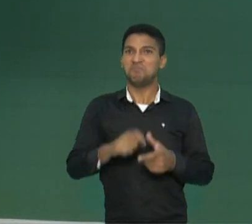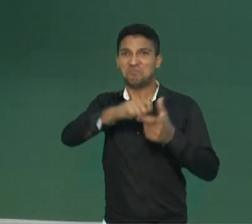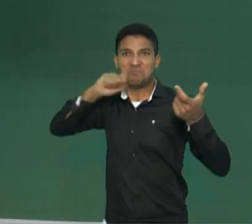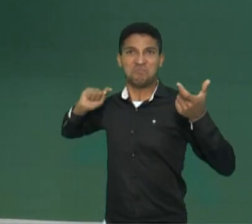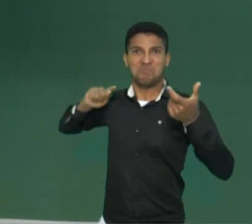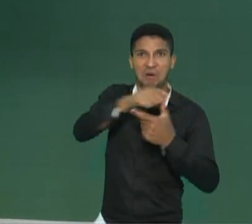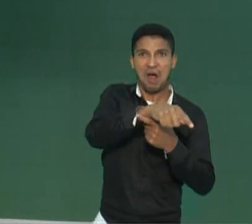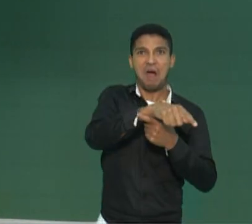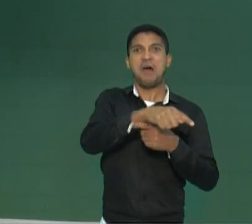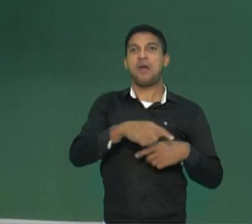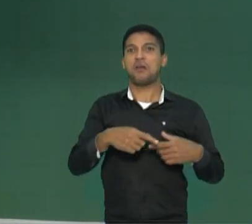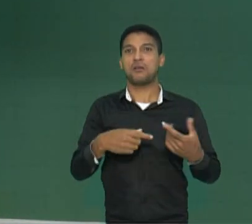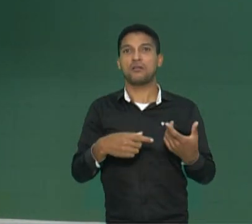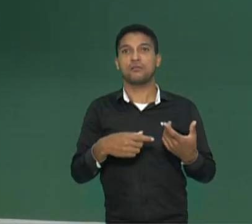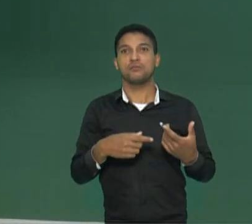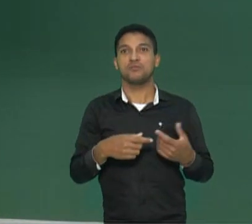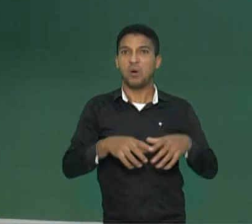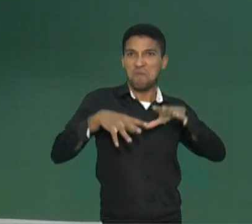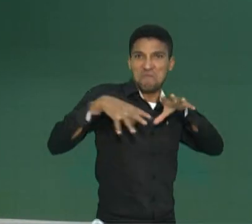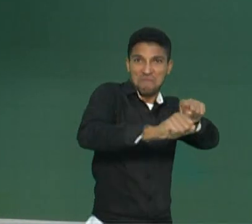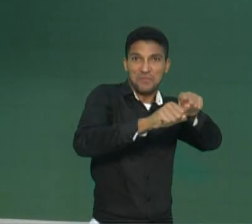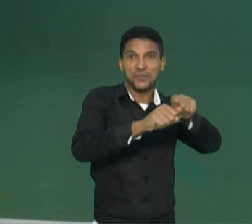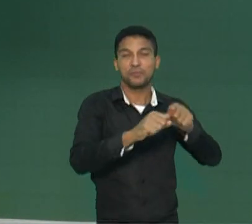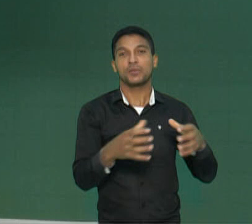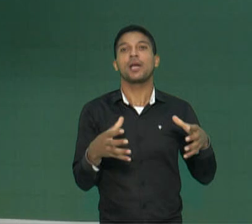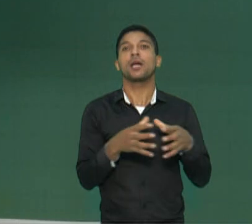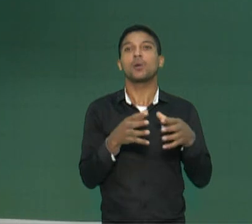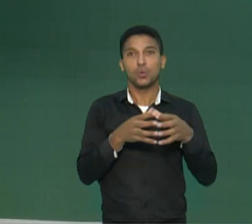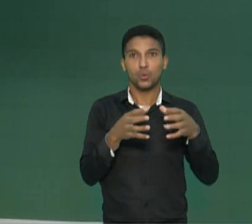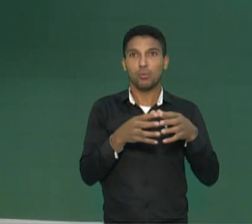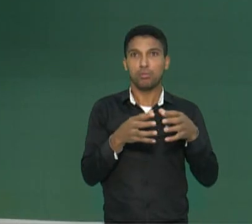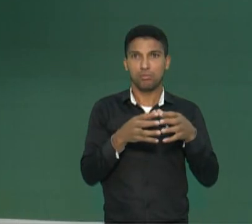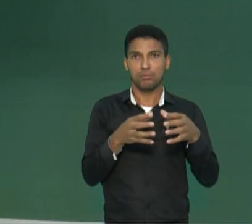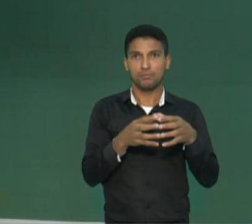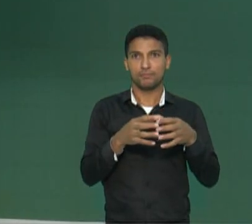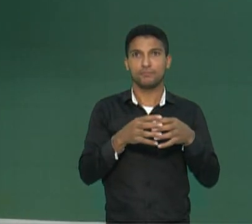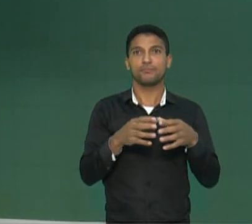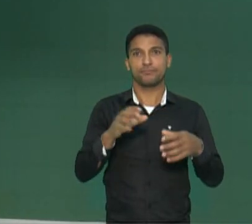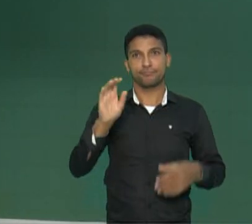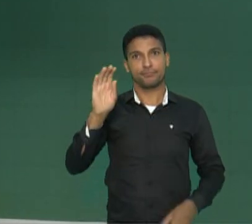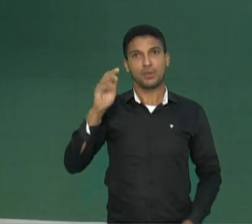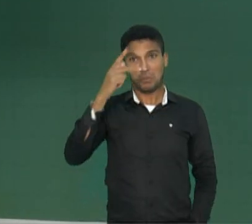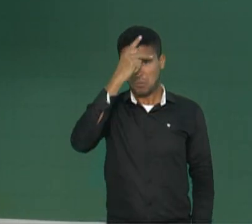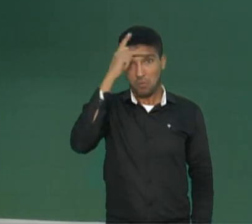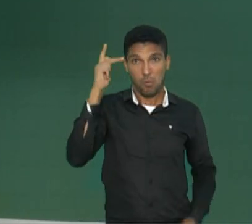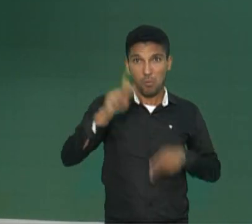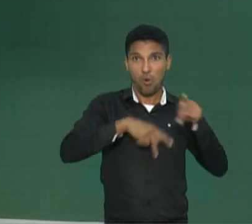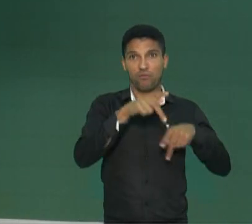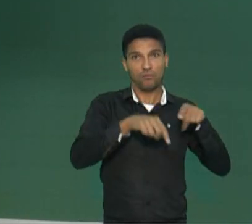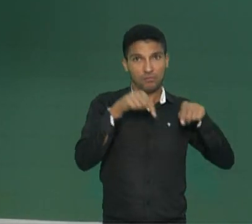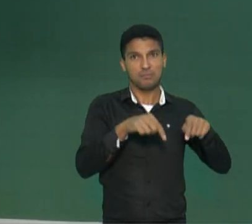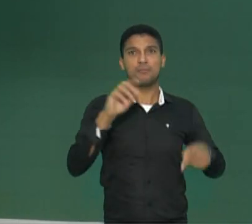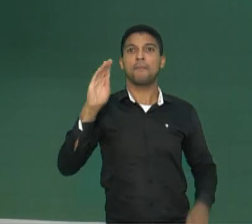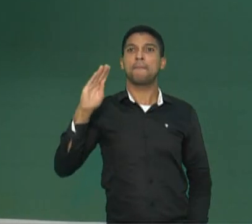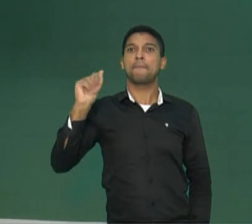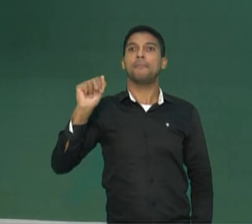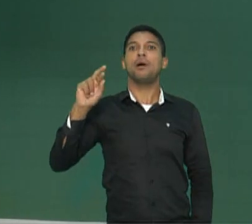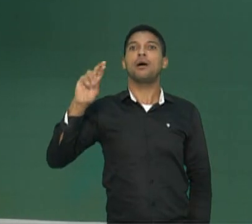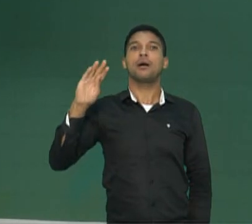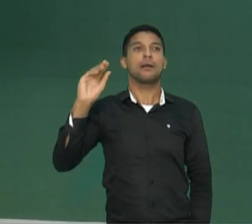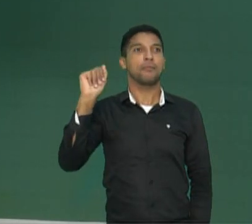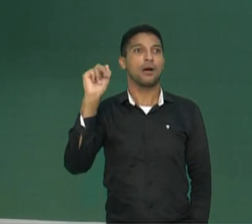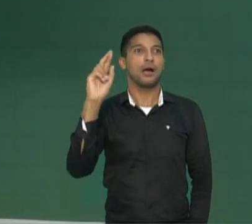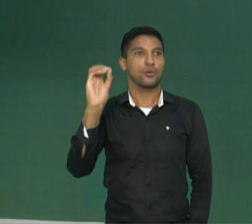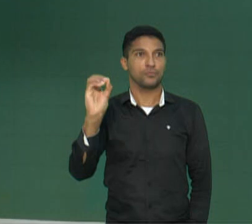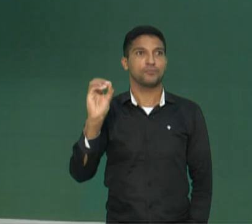Então era uma coisa bem pejorativa mesmo, como se fosse uma arte feia. Só que a gente pode ver que esse nome foi dado, né, por